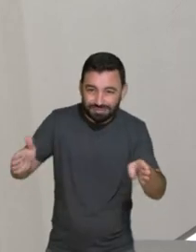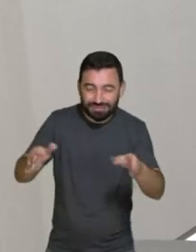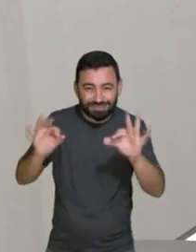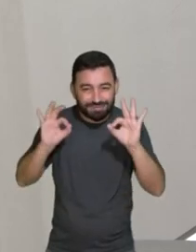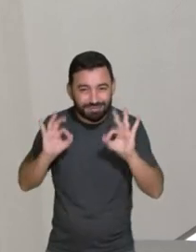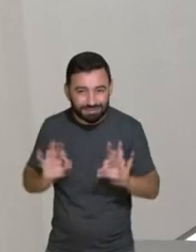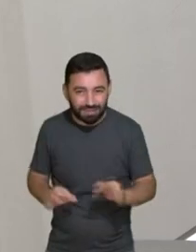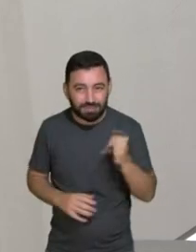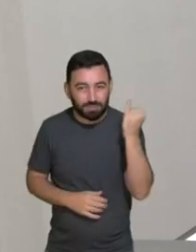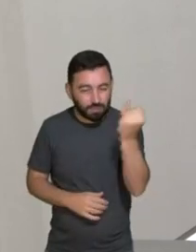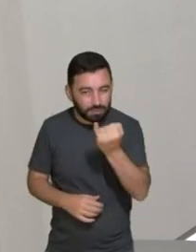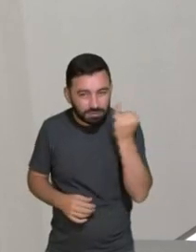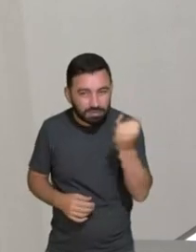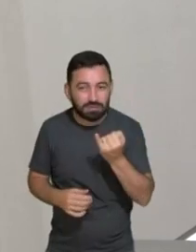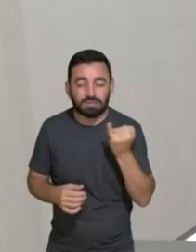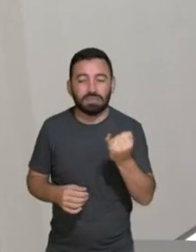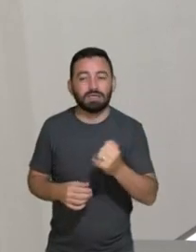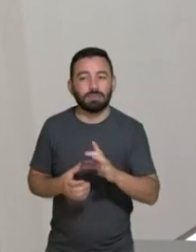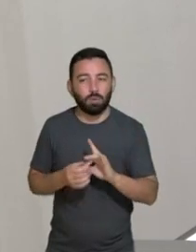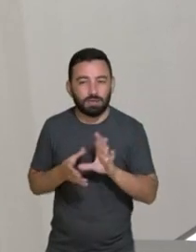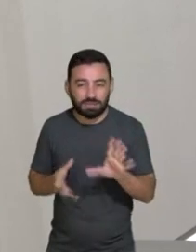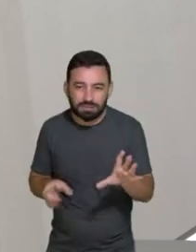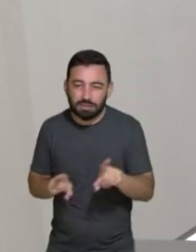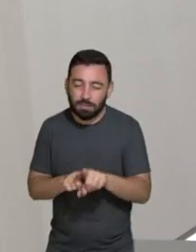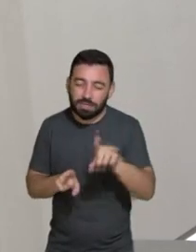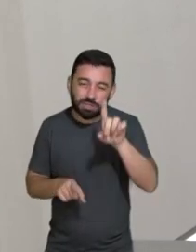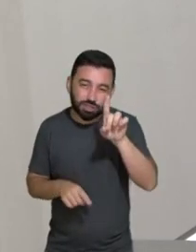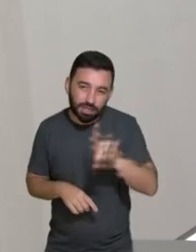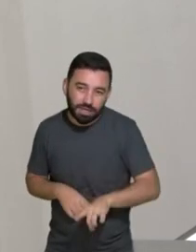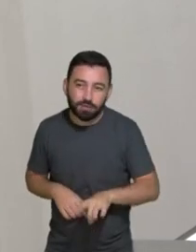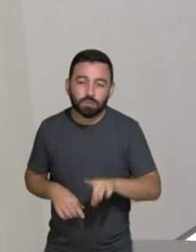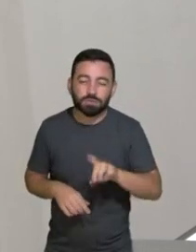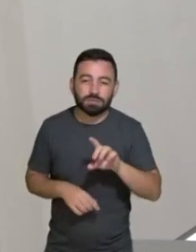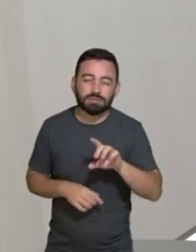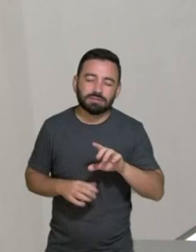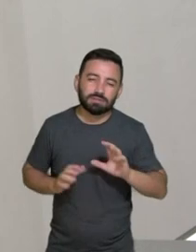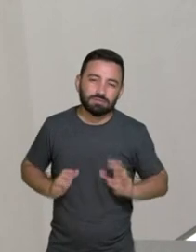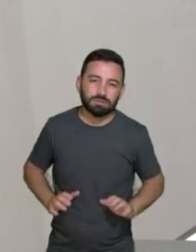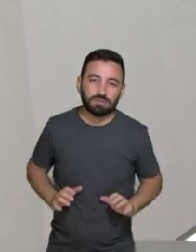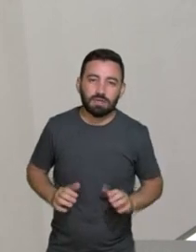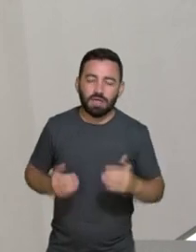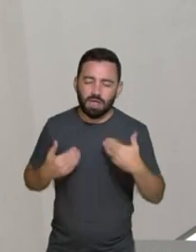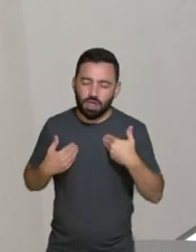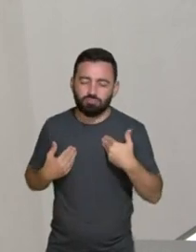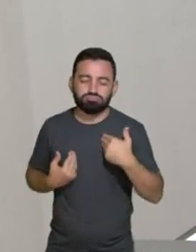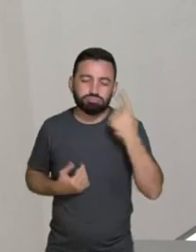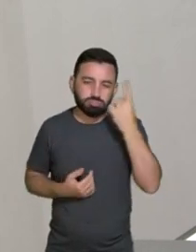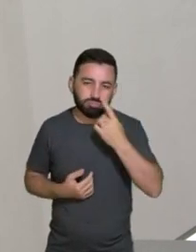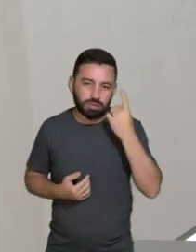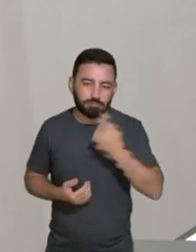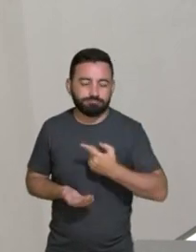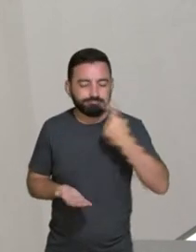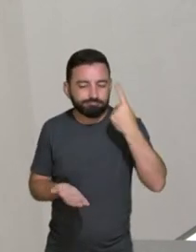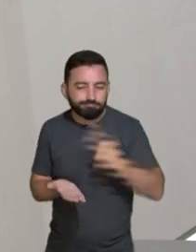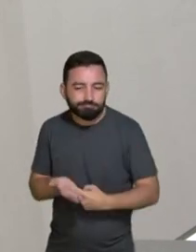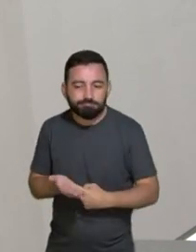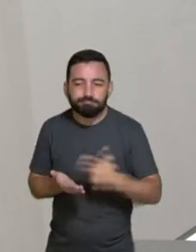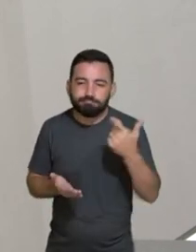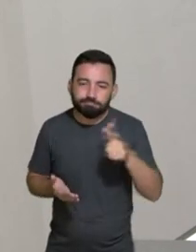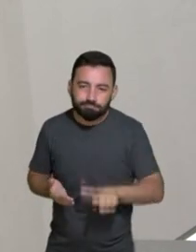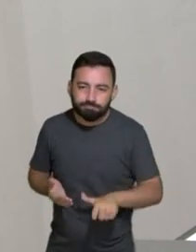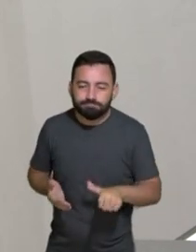dos direitos civis. E como deputada, eu quero reafirmar o meu compromisso com a